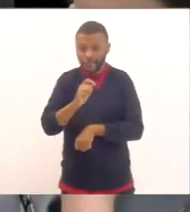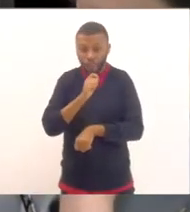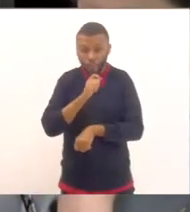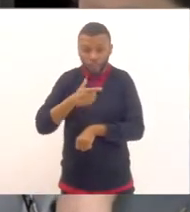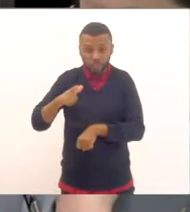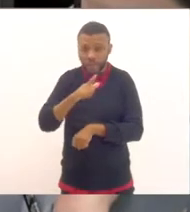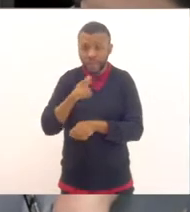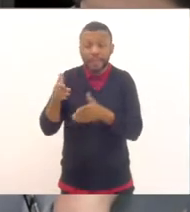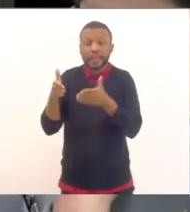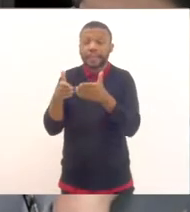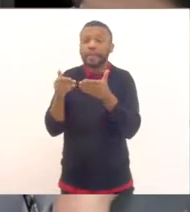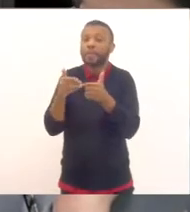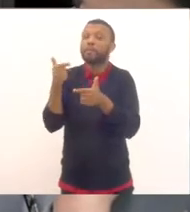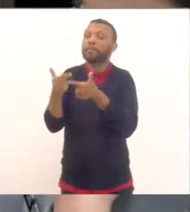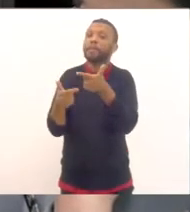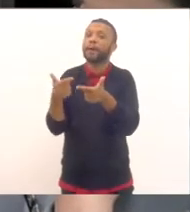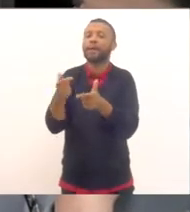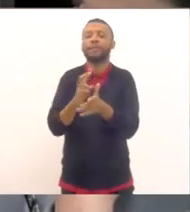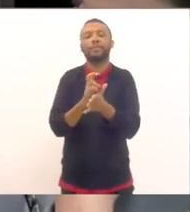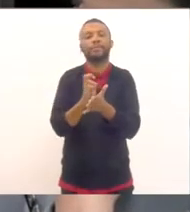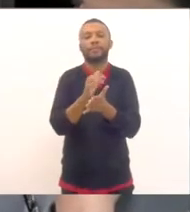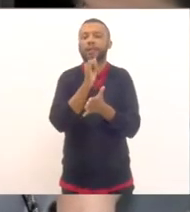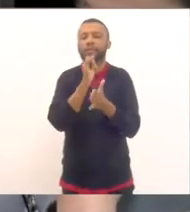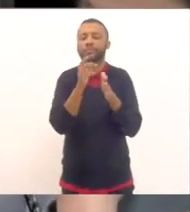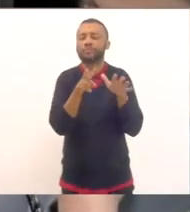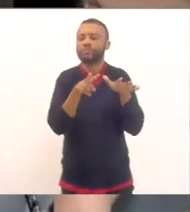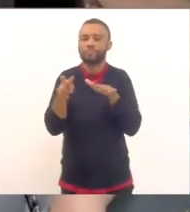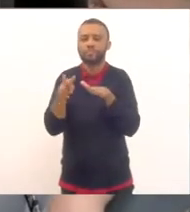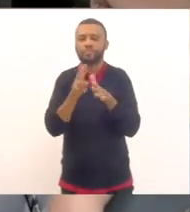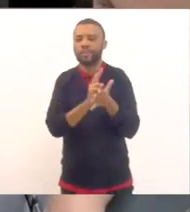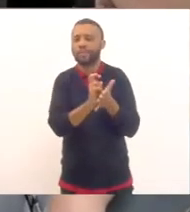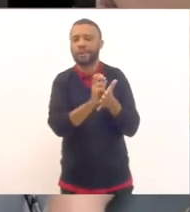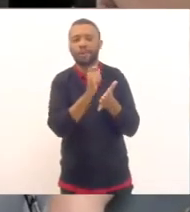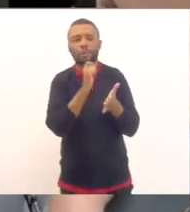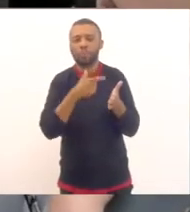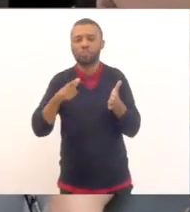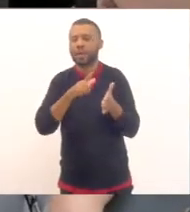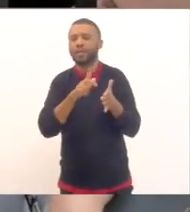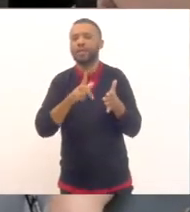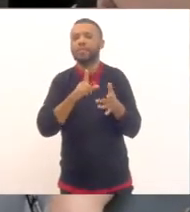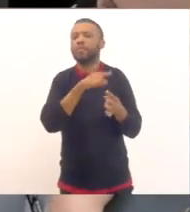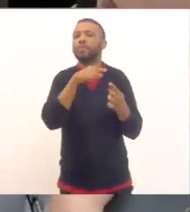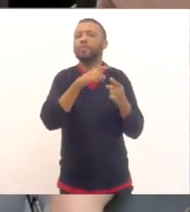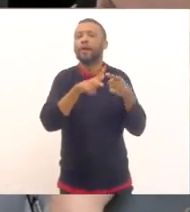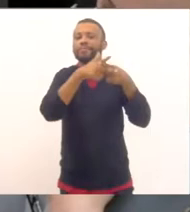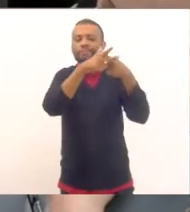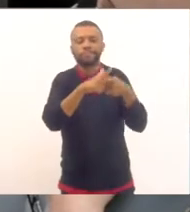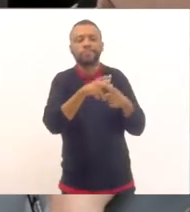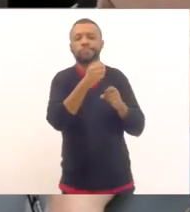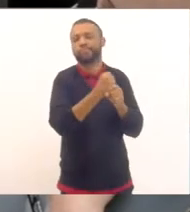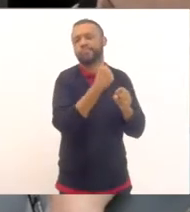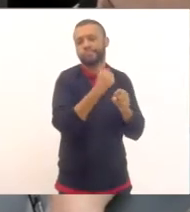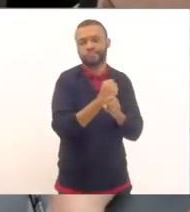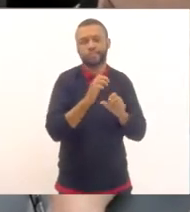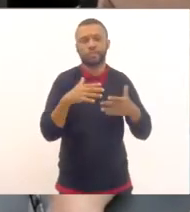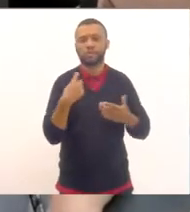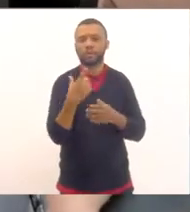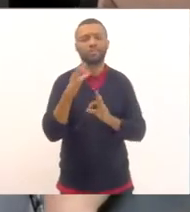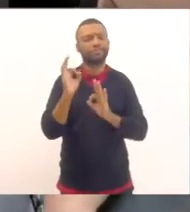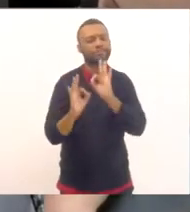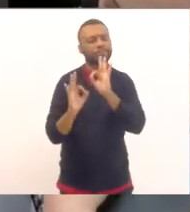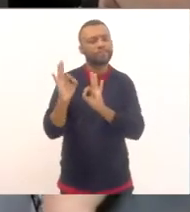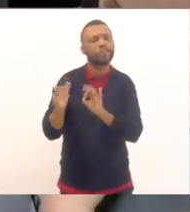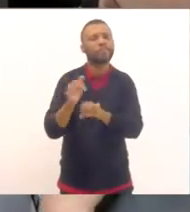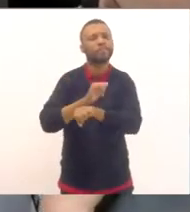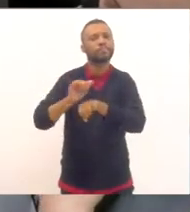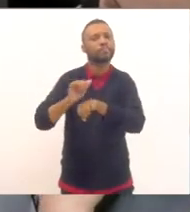demanda da SuperVia essa semana por exemplo não tem demanda específica da SuperVia para fazer reparo então este motor todo uma estrutura